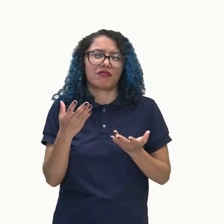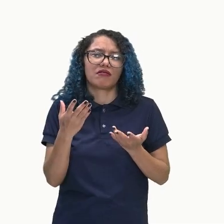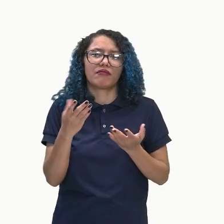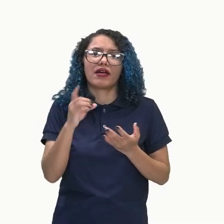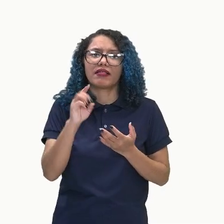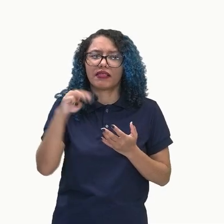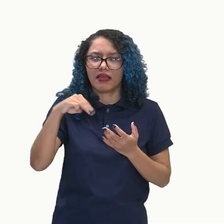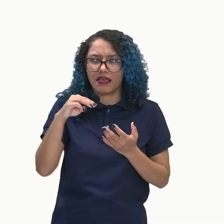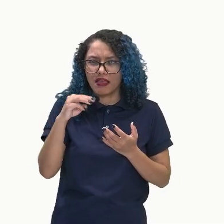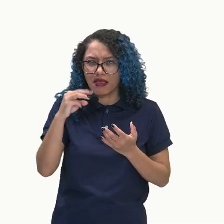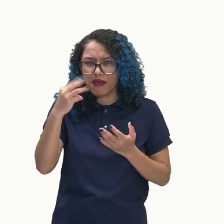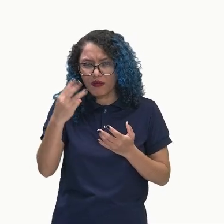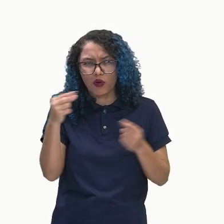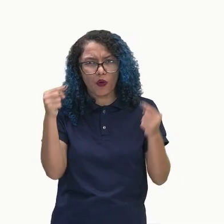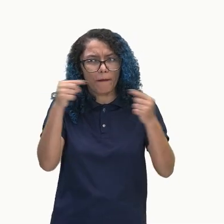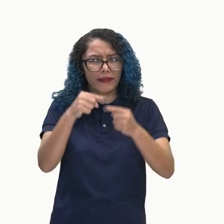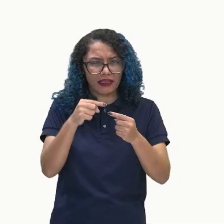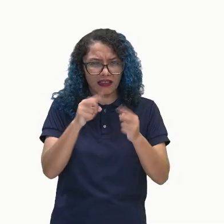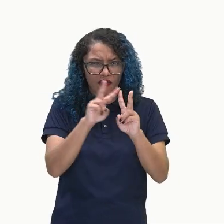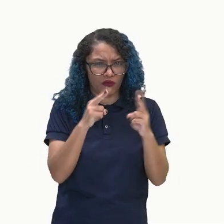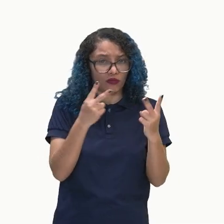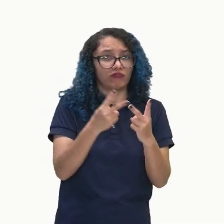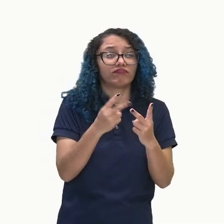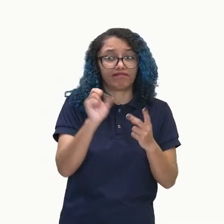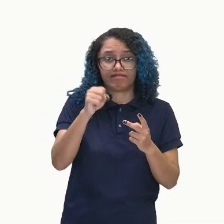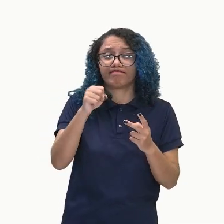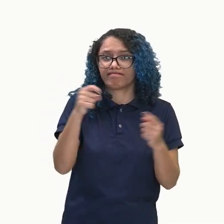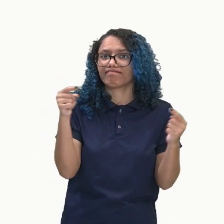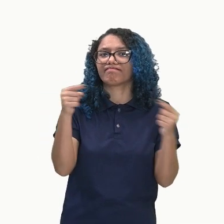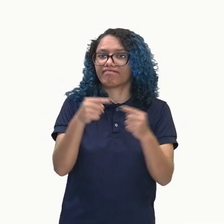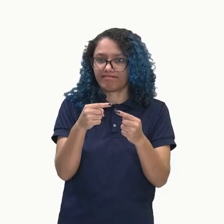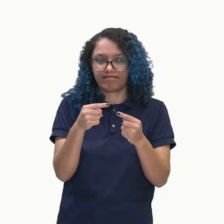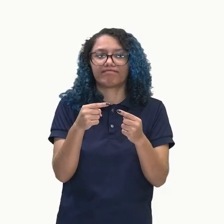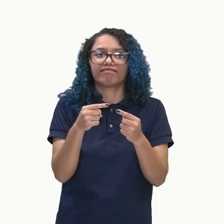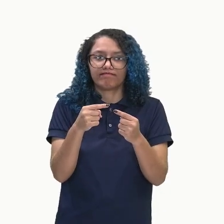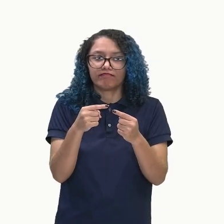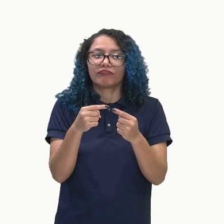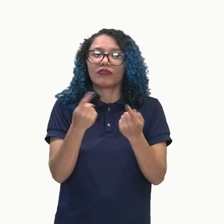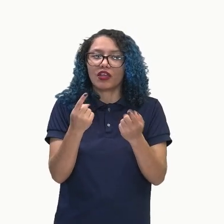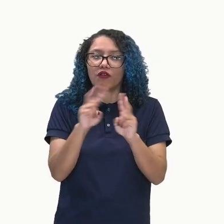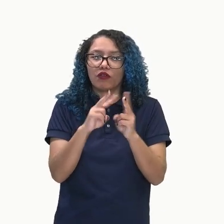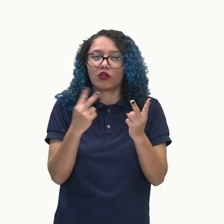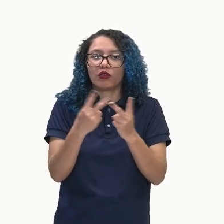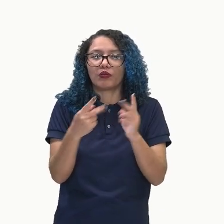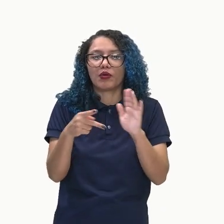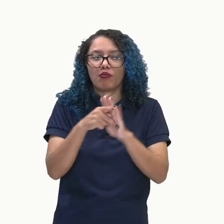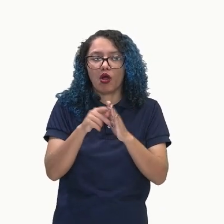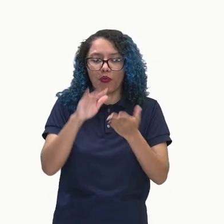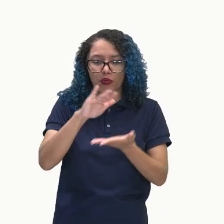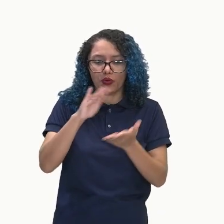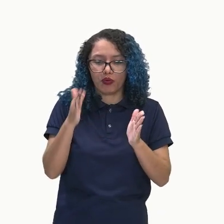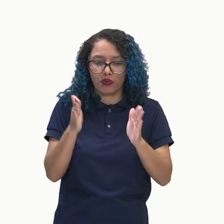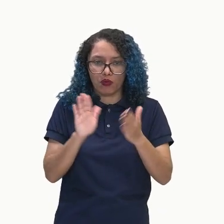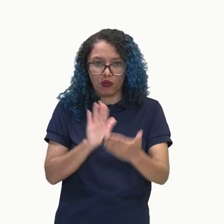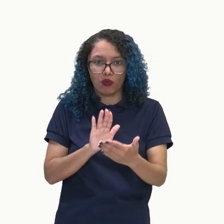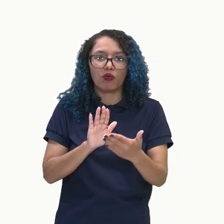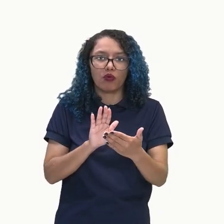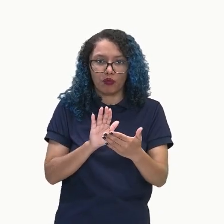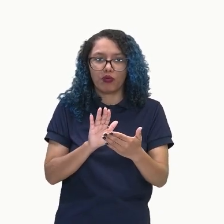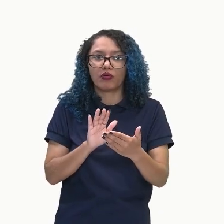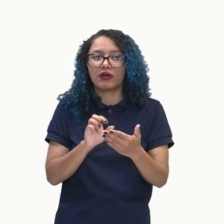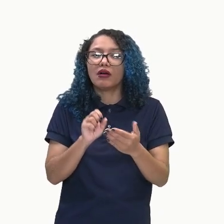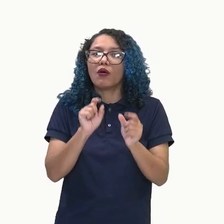a ver com volume? Tem sim, acompanhe a leitura aqui comigo. Ele é o volume de um cubo com 1 decímetro de cada